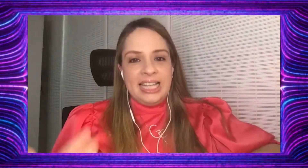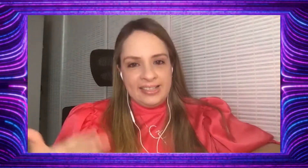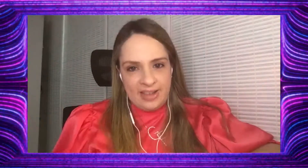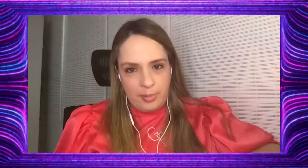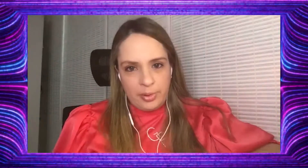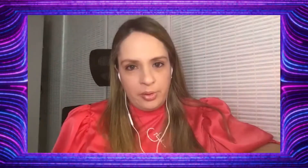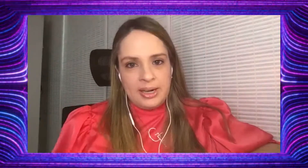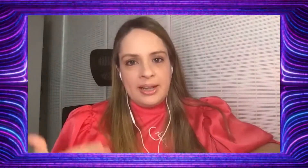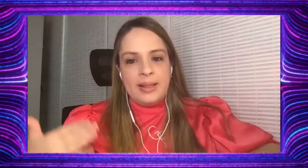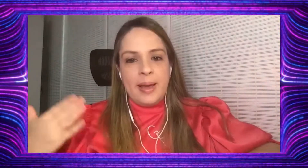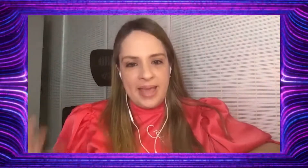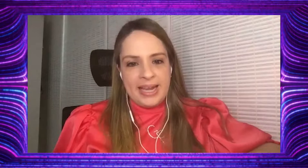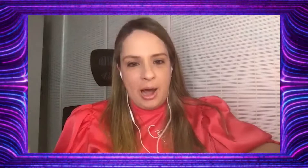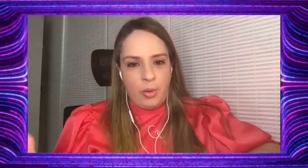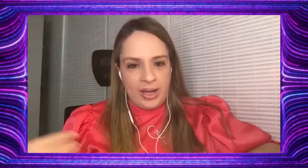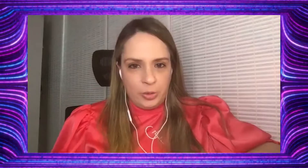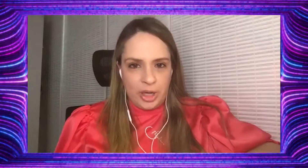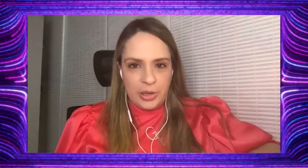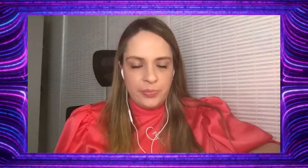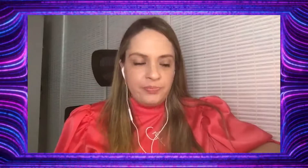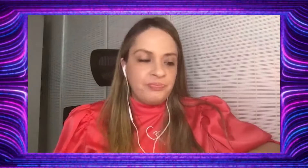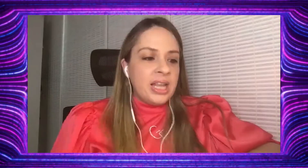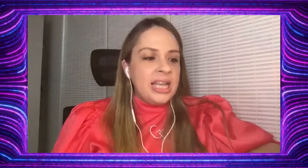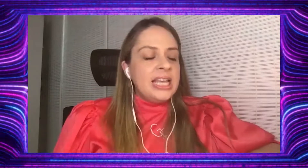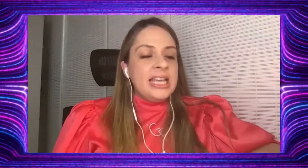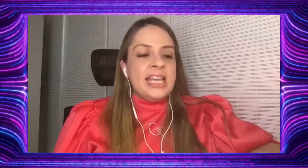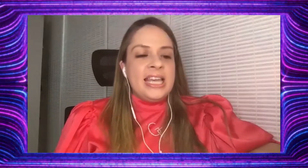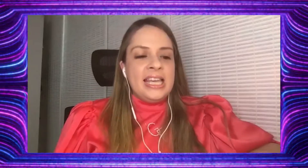em dezembro, na Bienal aqui do Rio.